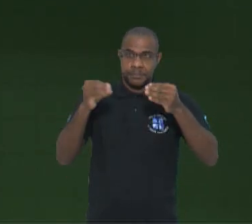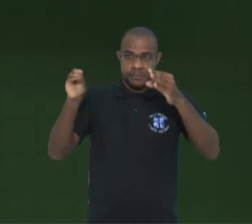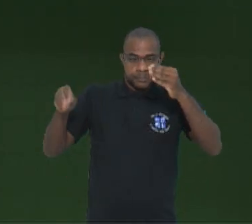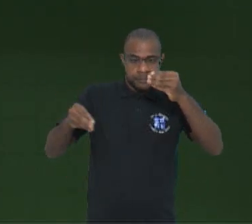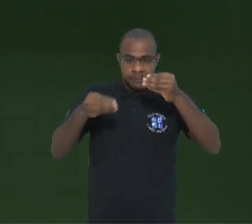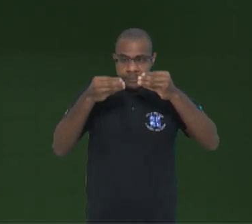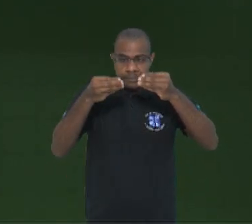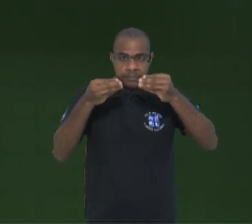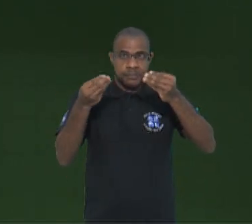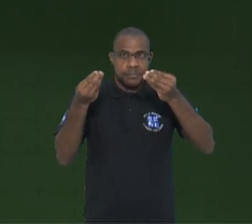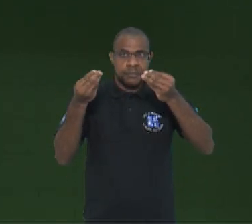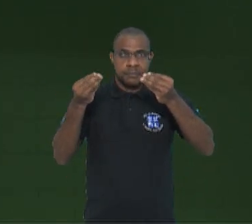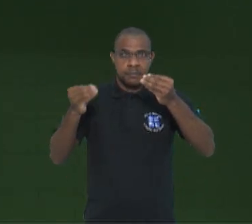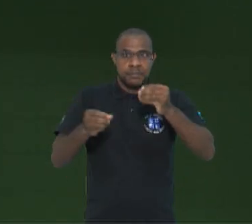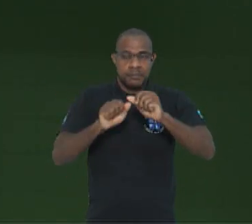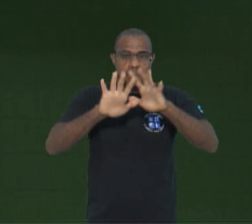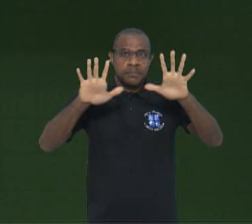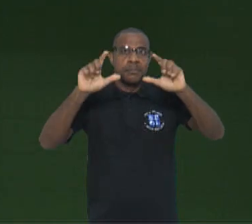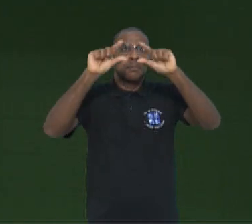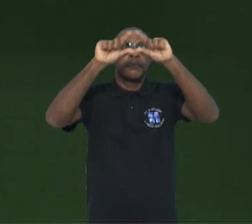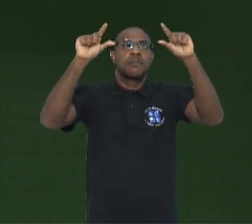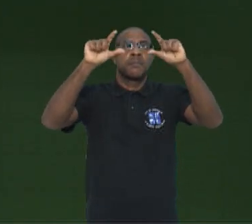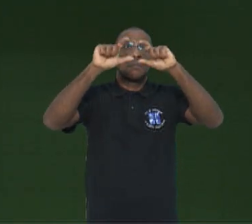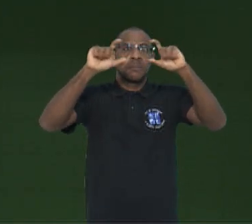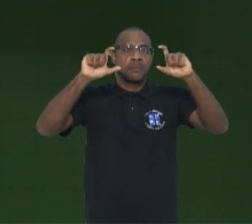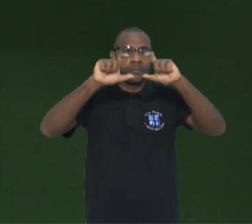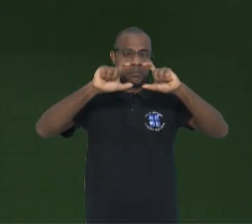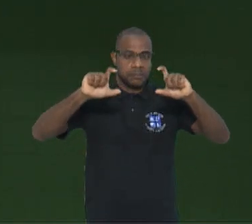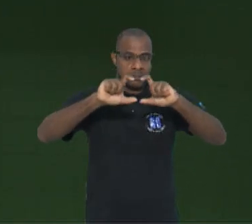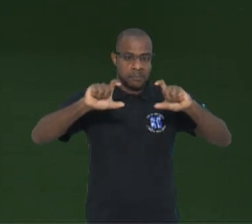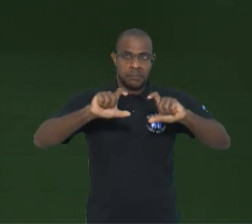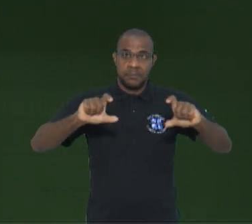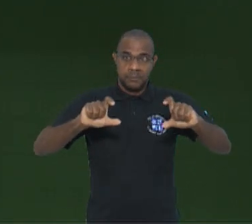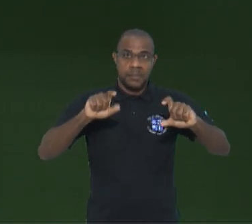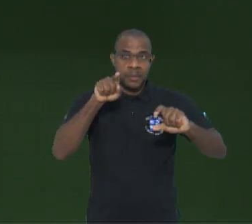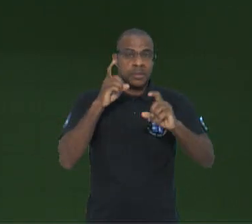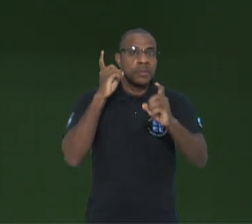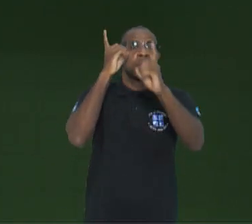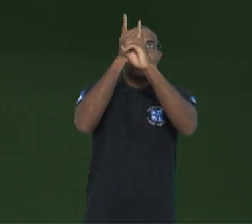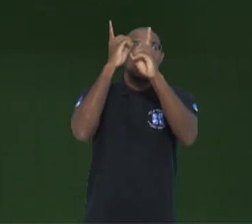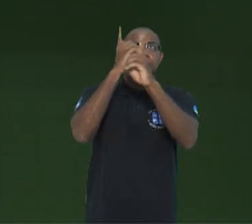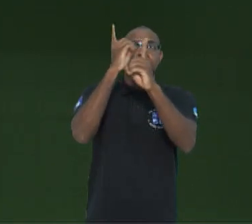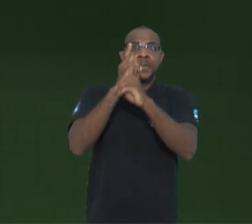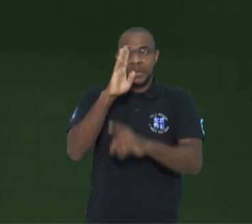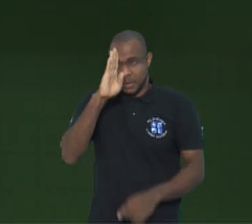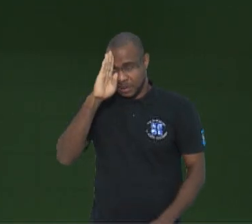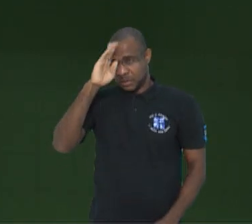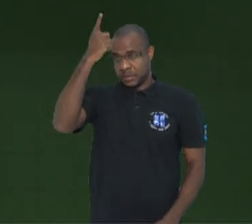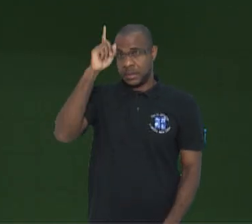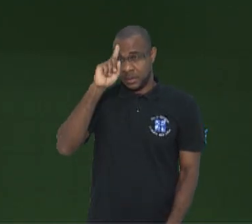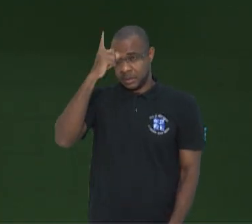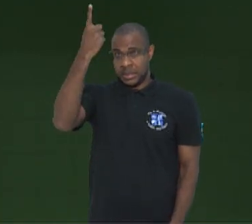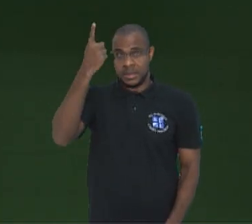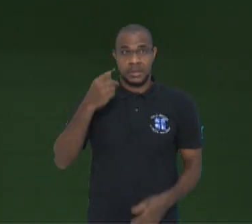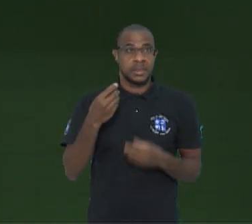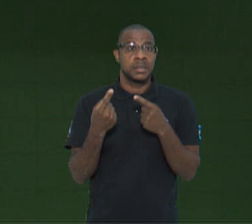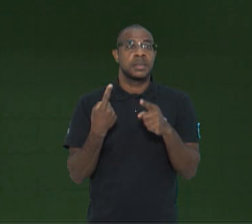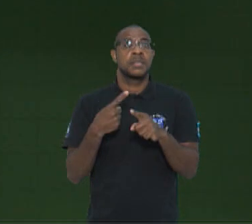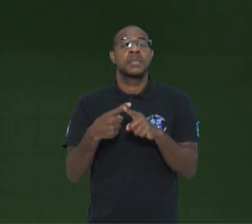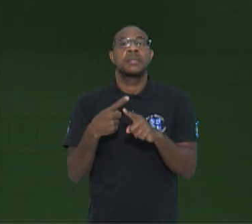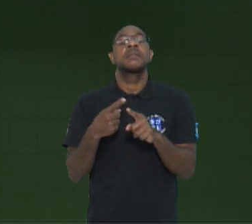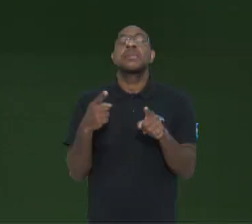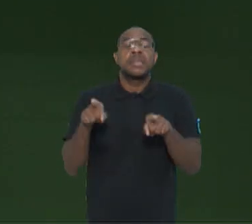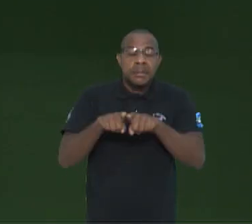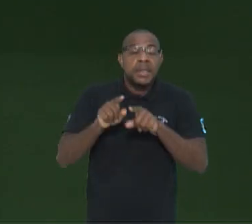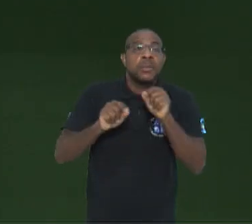bem, digamos assim, fragmentada, para que vocês fossem aí descobrindo as principais ideias, né? E revimos o uso